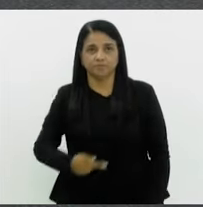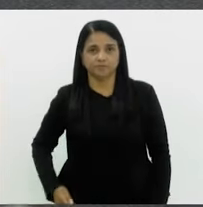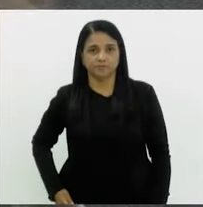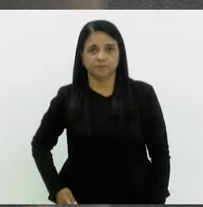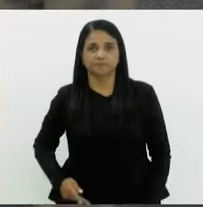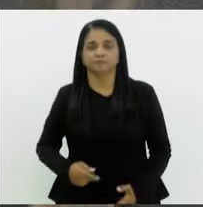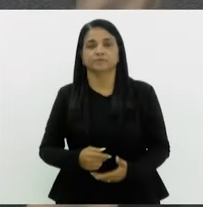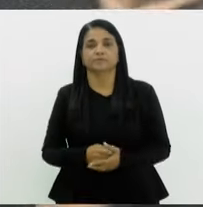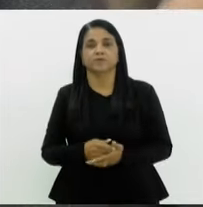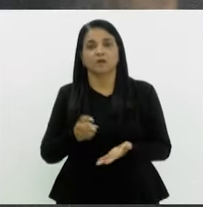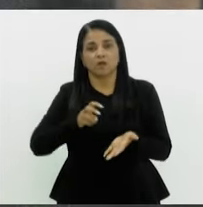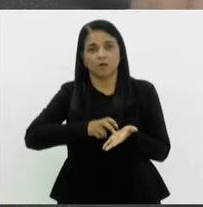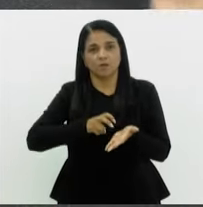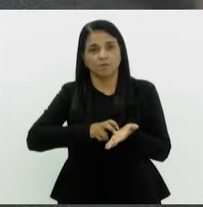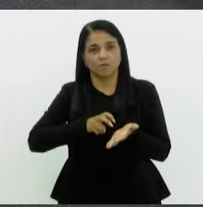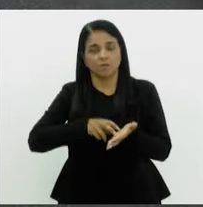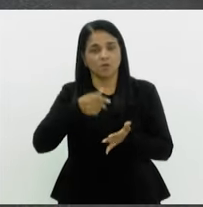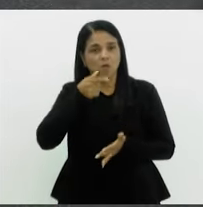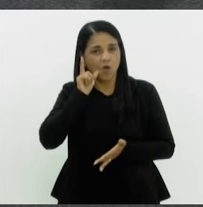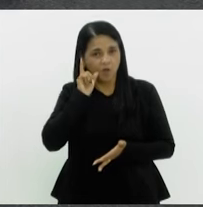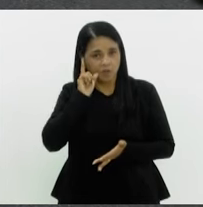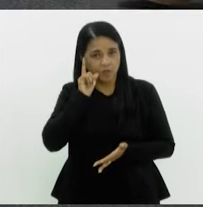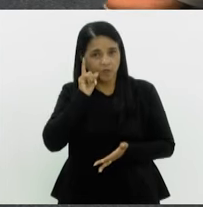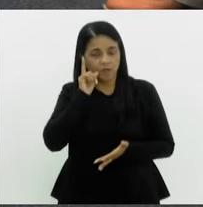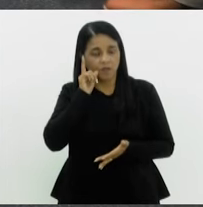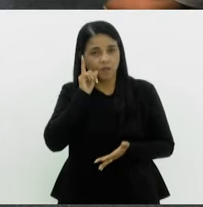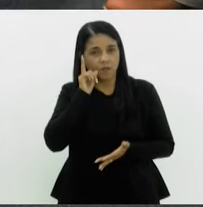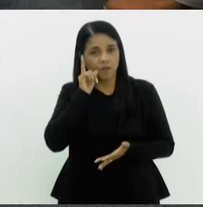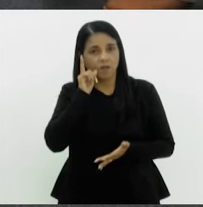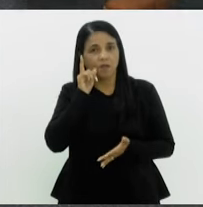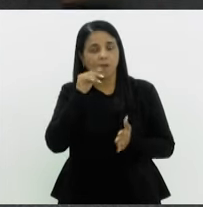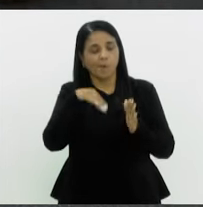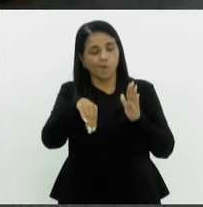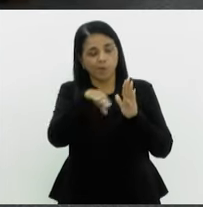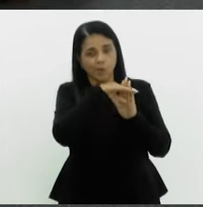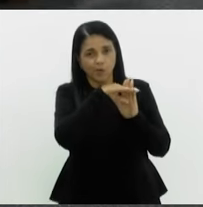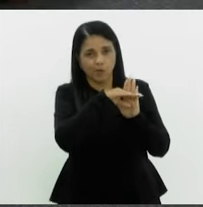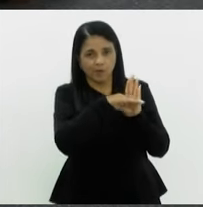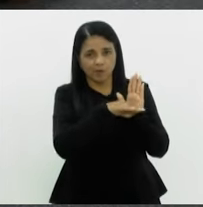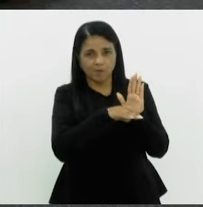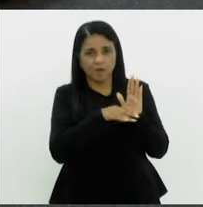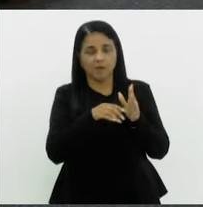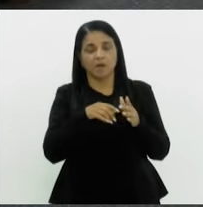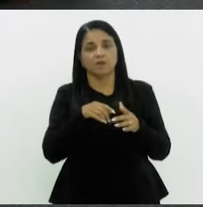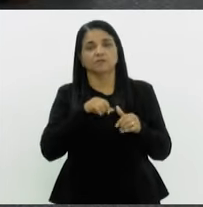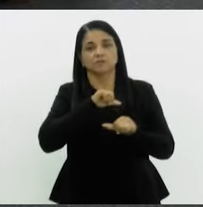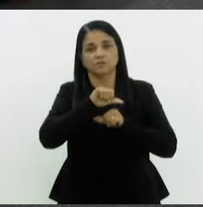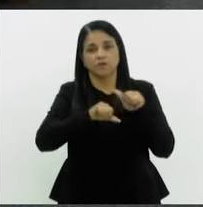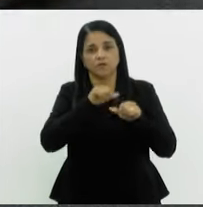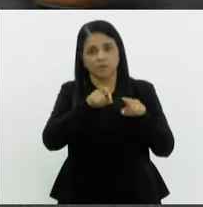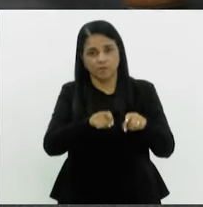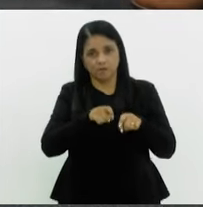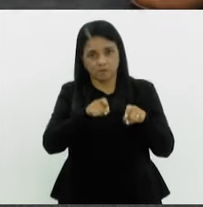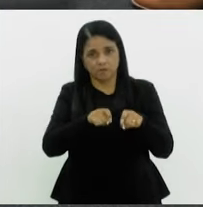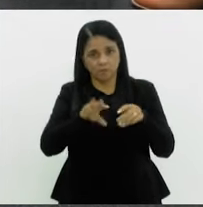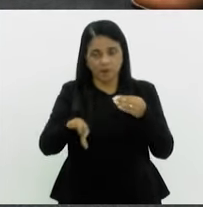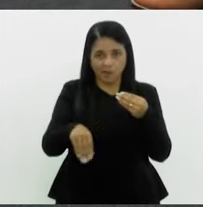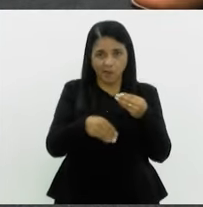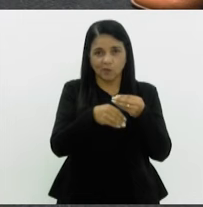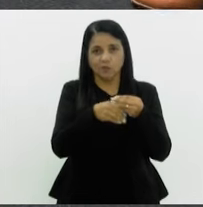que na manhã de ontem lançou um programa de reforma agrária para